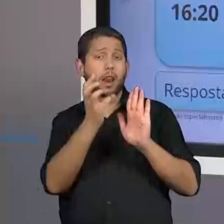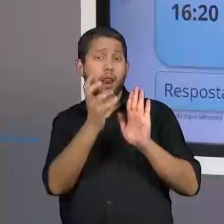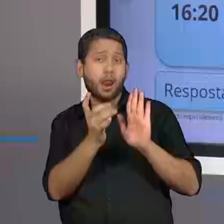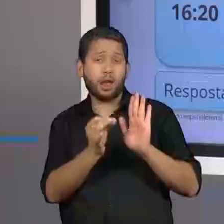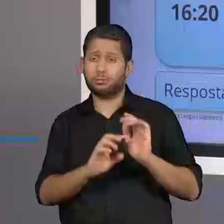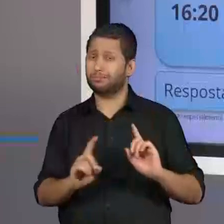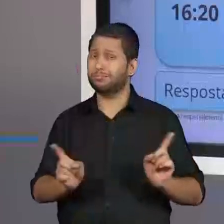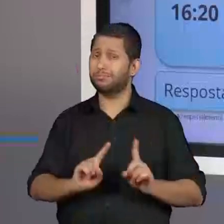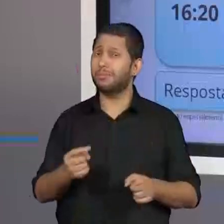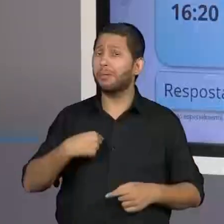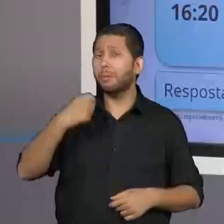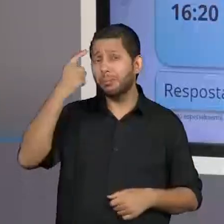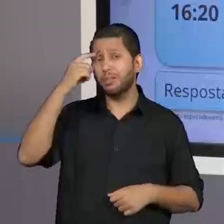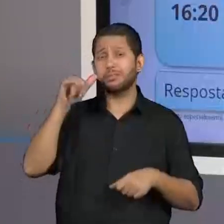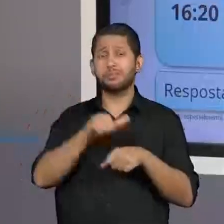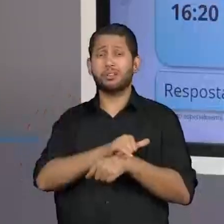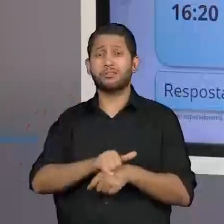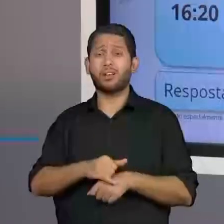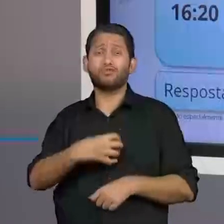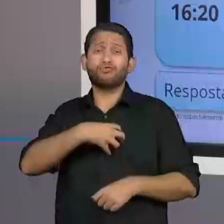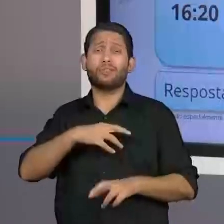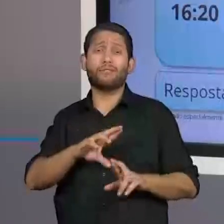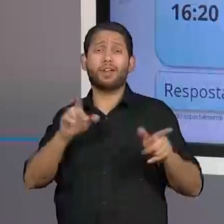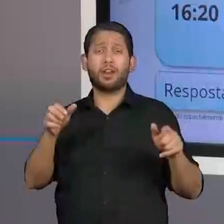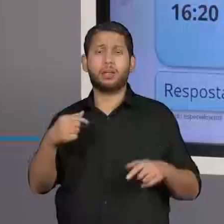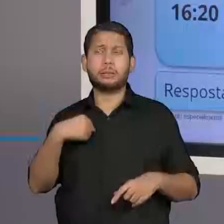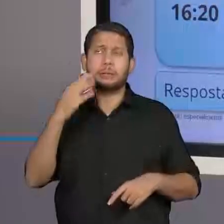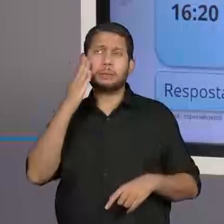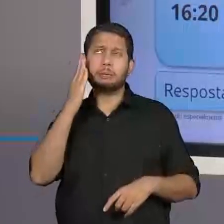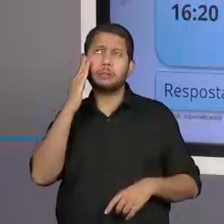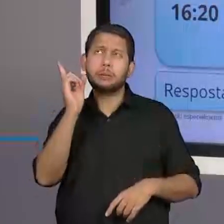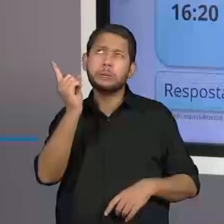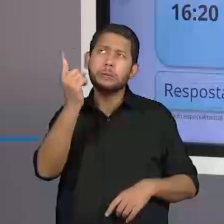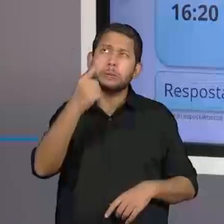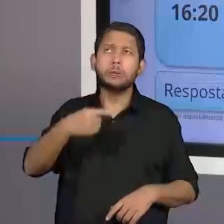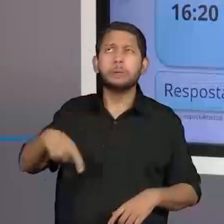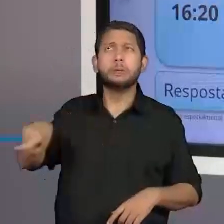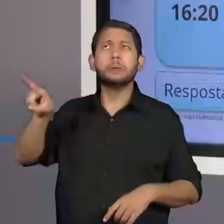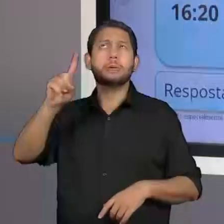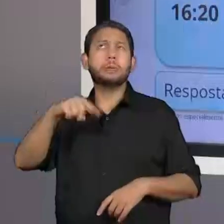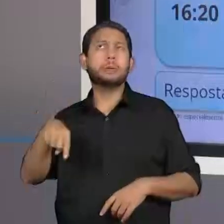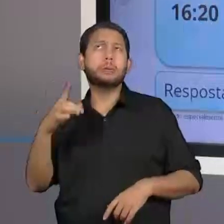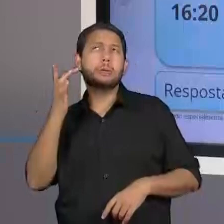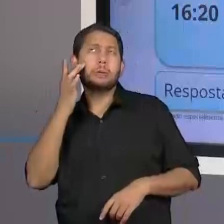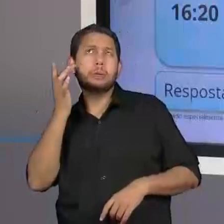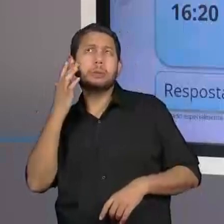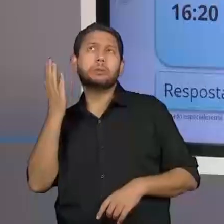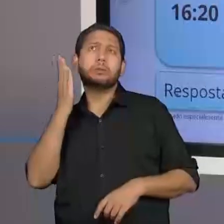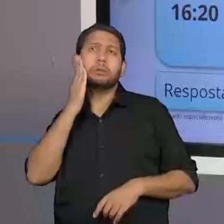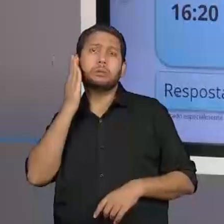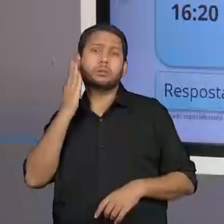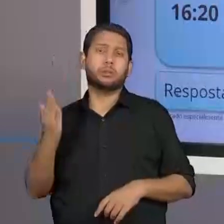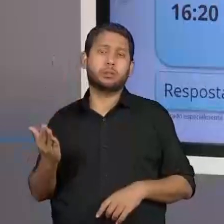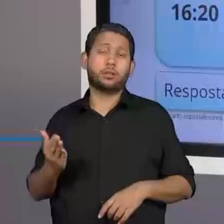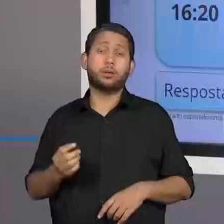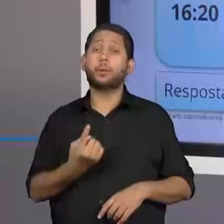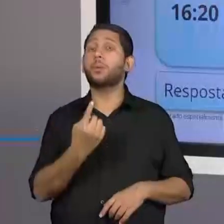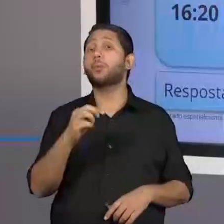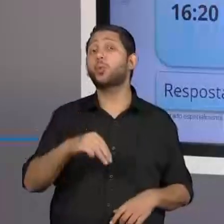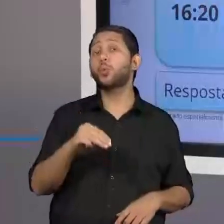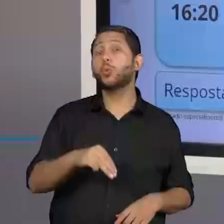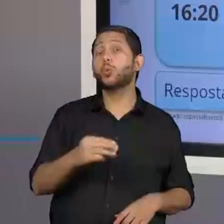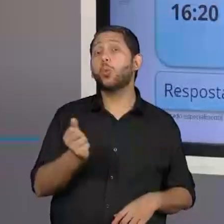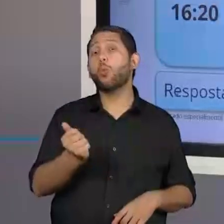estratégia diferente. A gente precisa conhecer, saber quantas horas tem um dia, precisa saber quantos minutos tem em